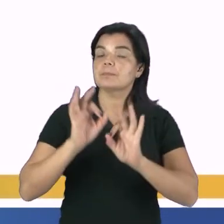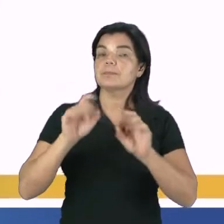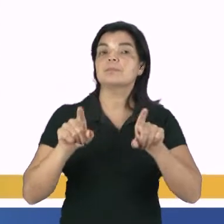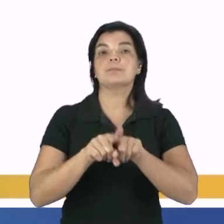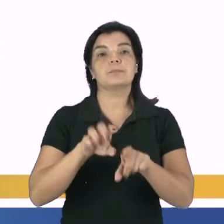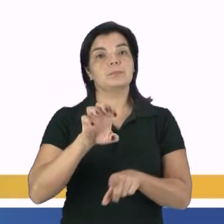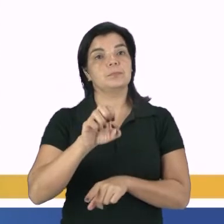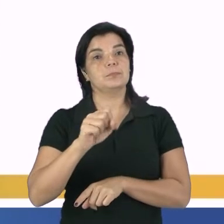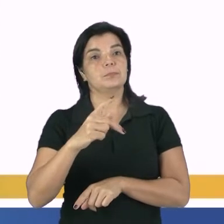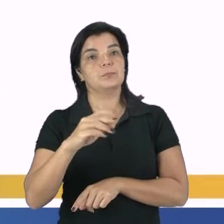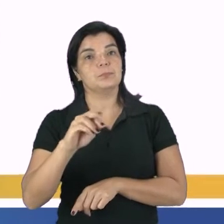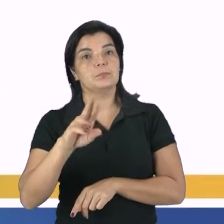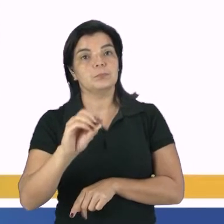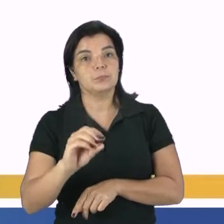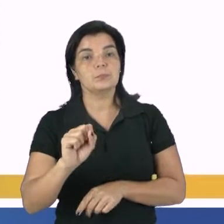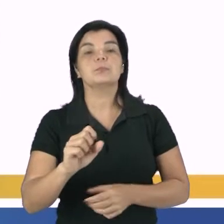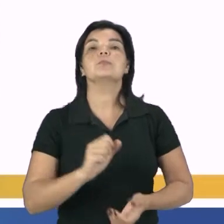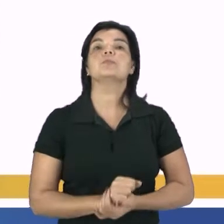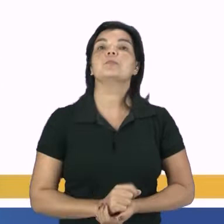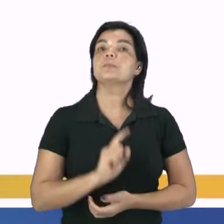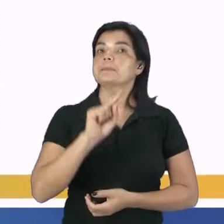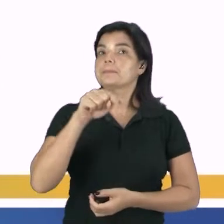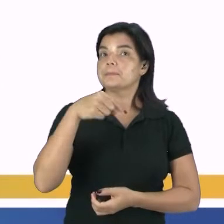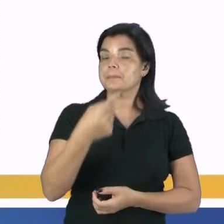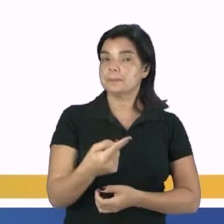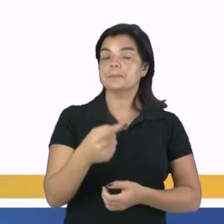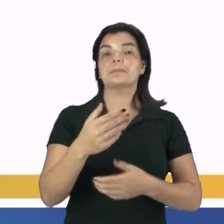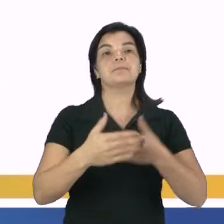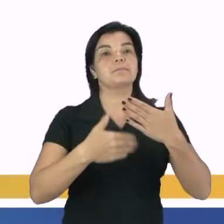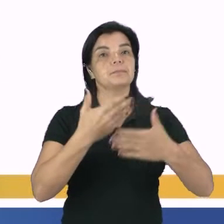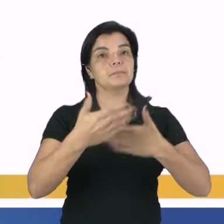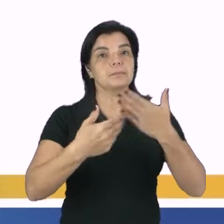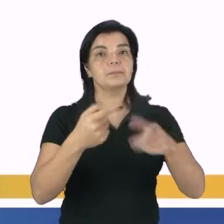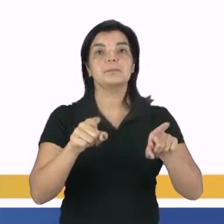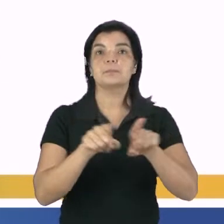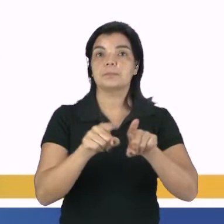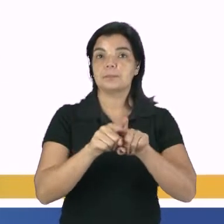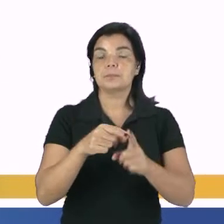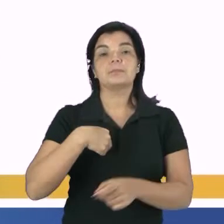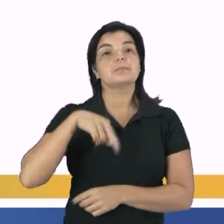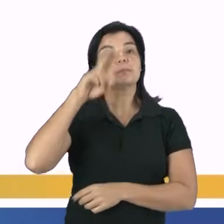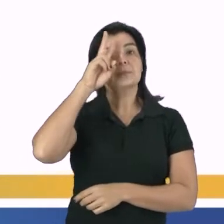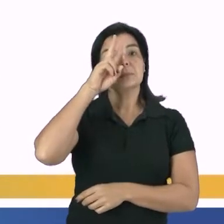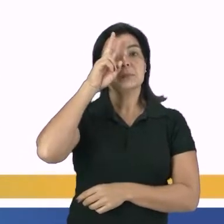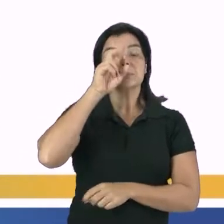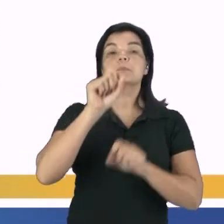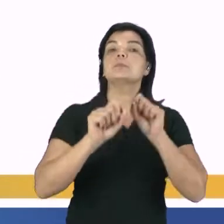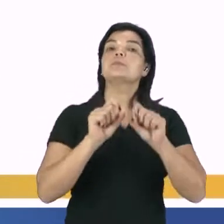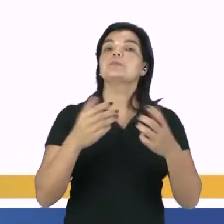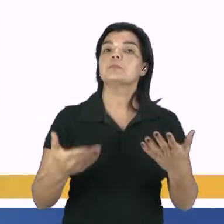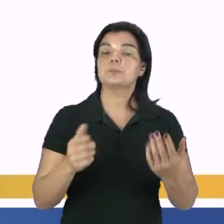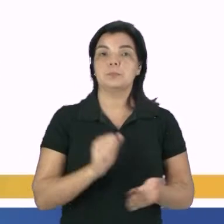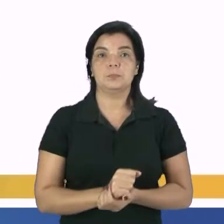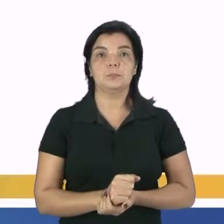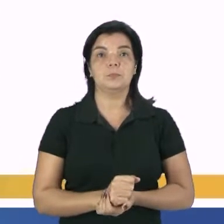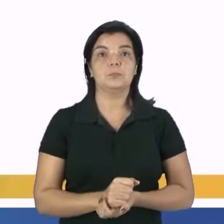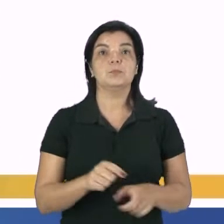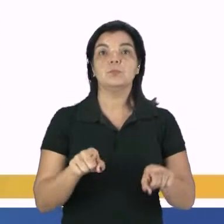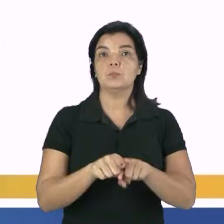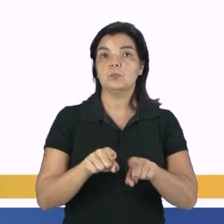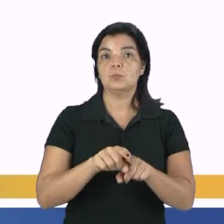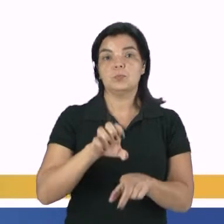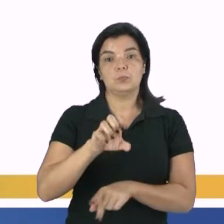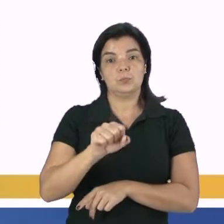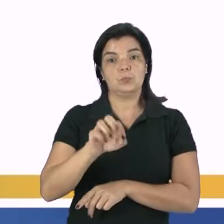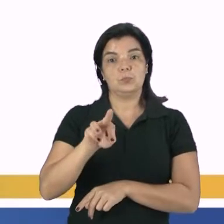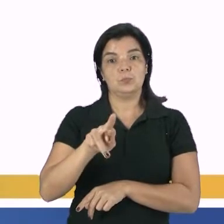esporos. Além disso, no processo de reprodução, vale a gente trazer também que os estróbilos das